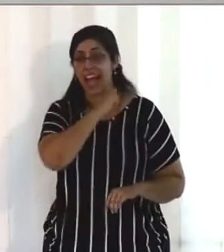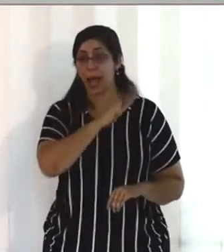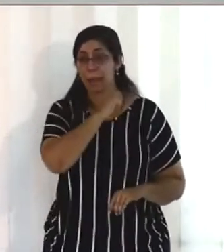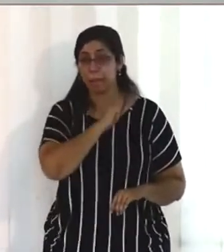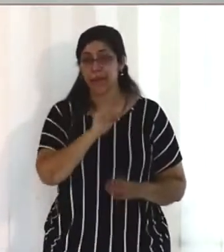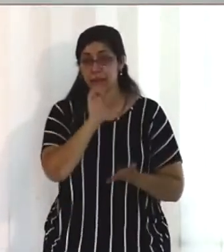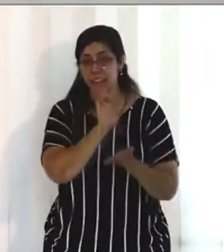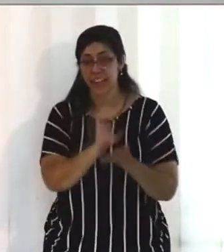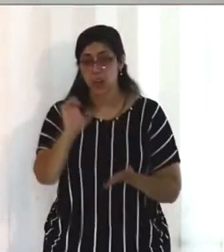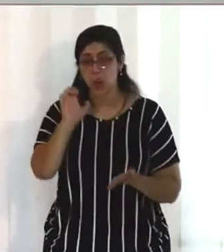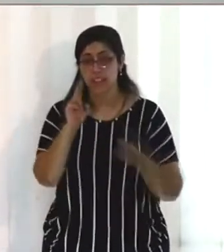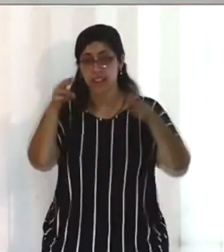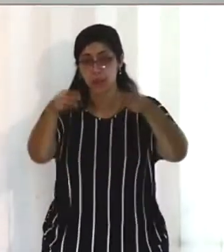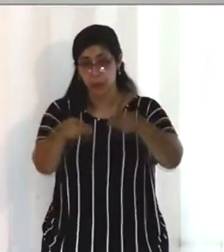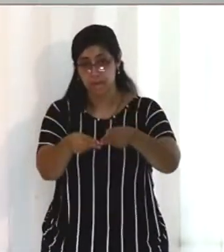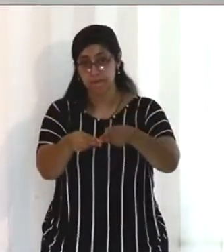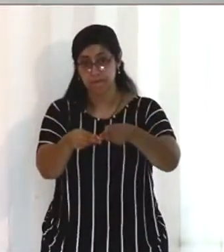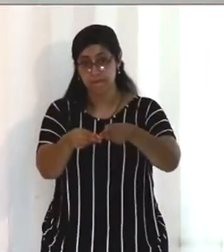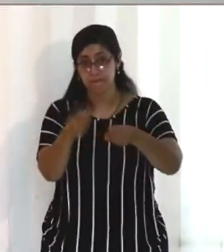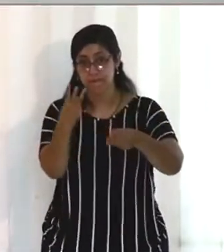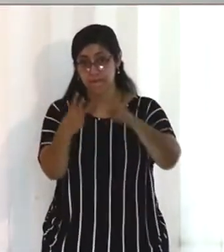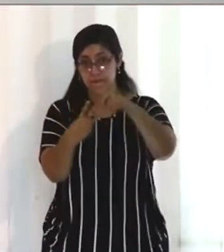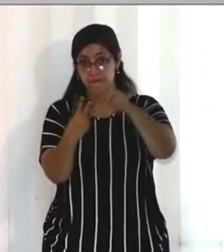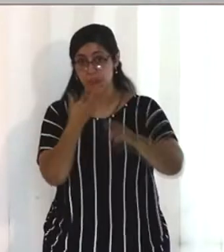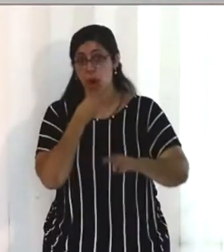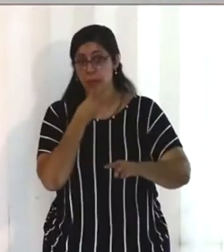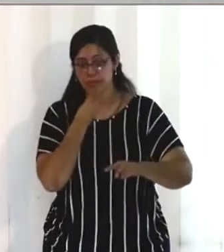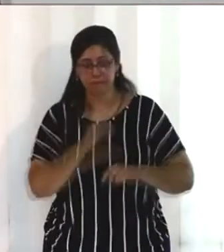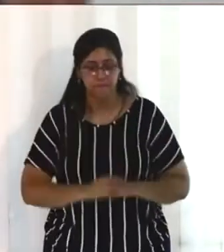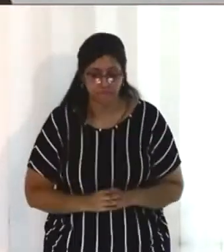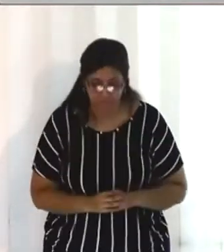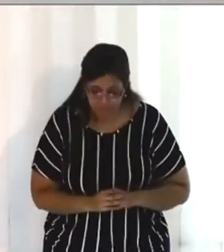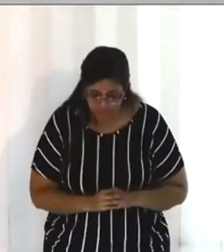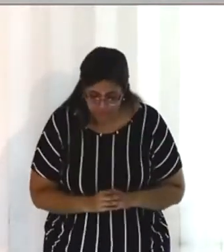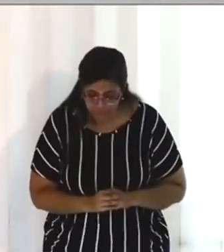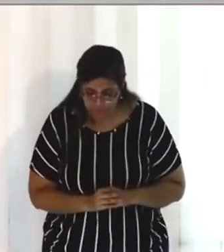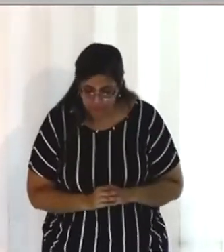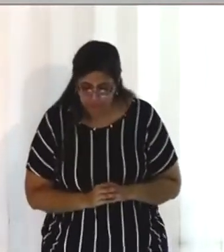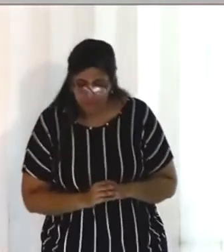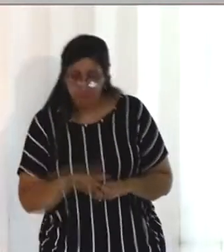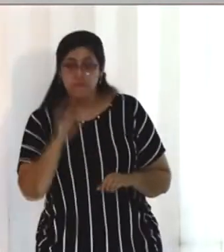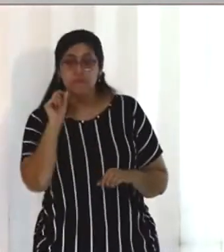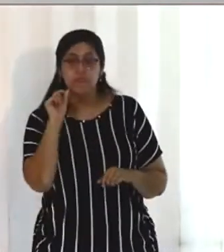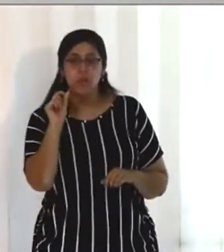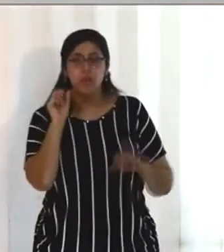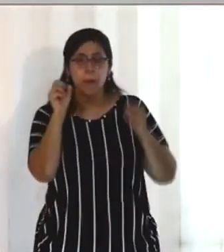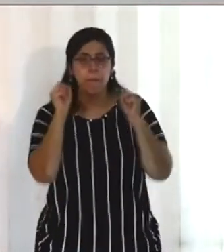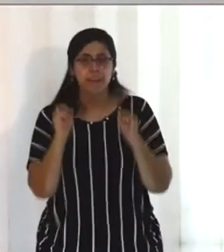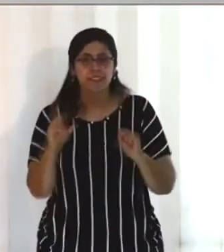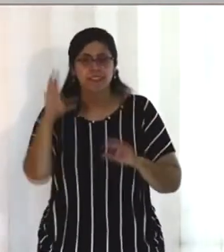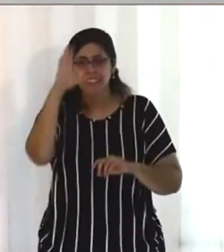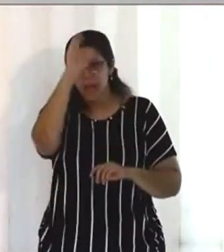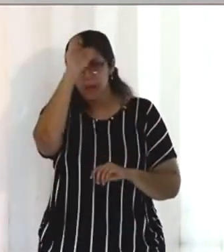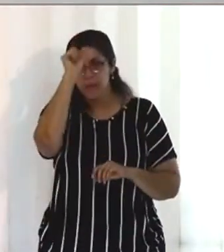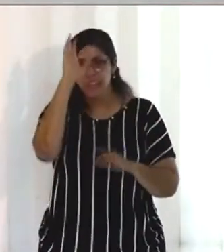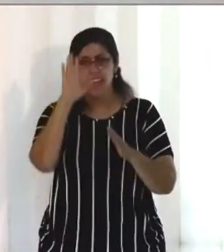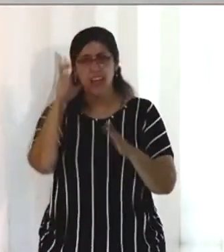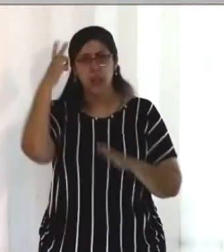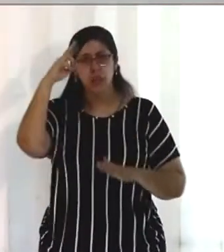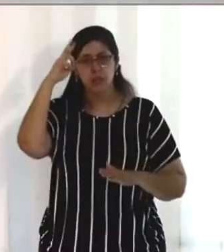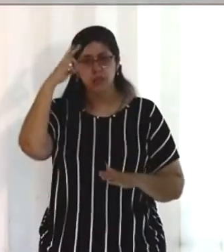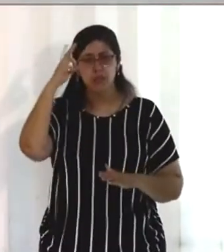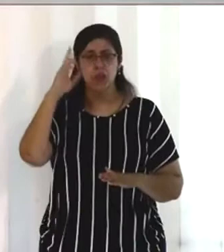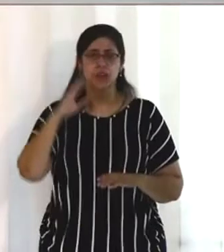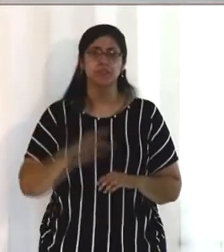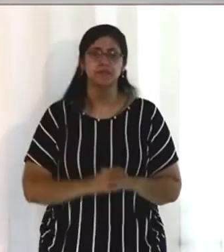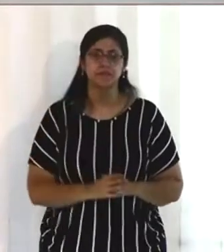e Noé. Será que nós podemos aprender com histórias como a destes homens, algo sobre